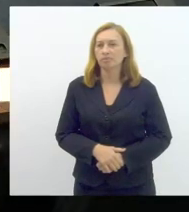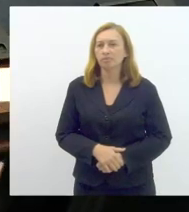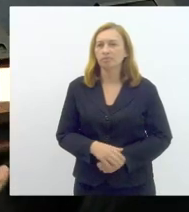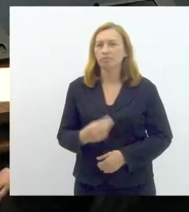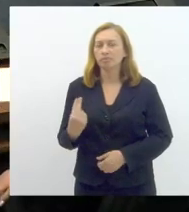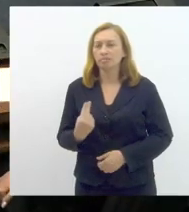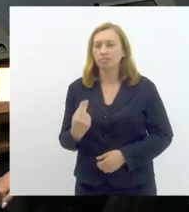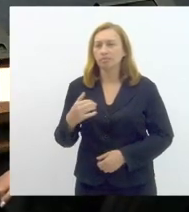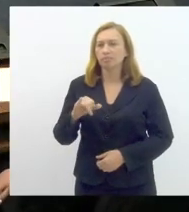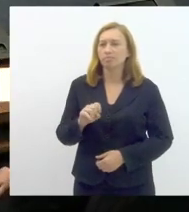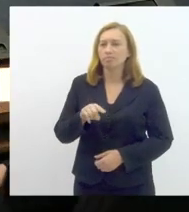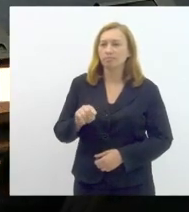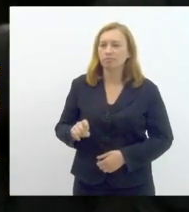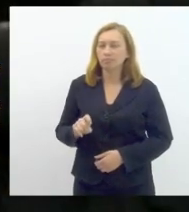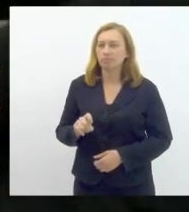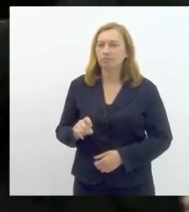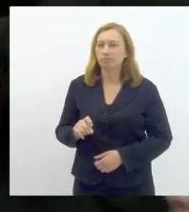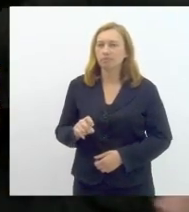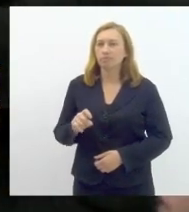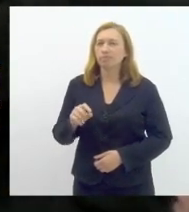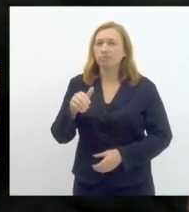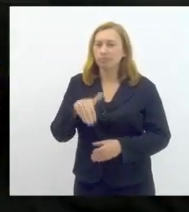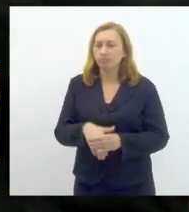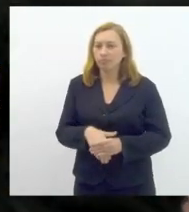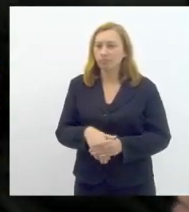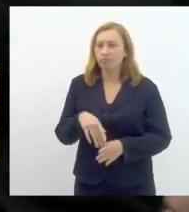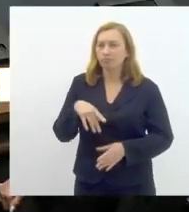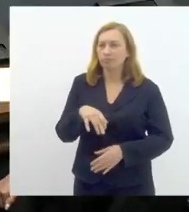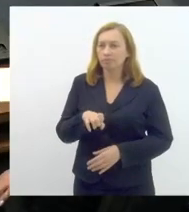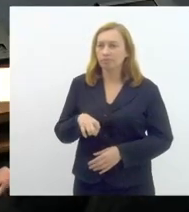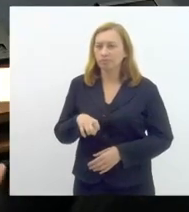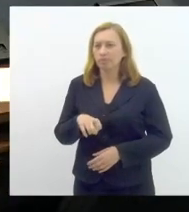Meu nome é Maxwell Gomes e voto em Maxwell Gomes, Magé.